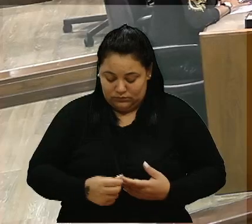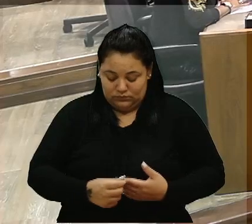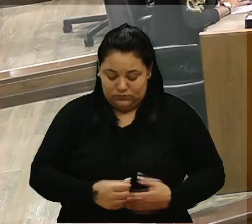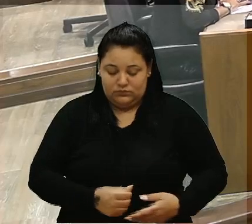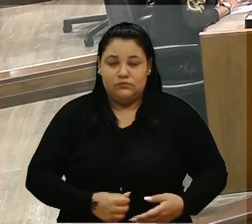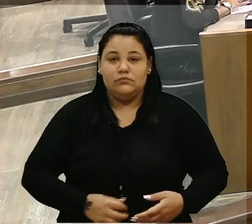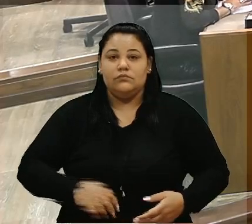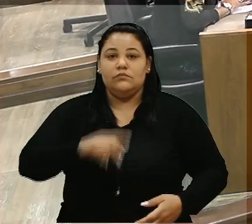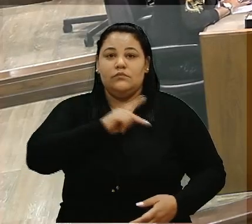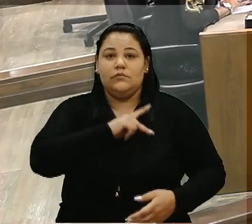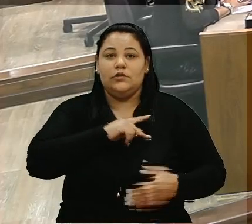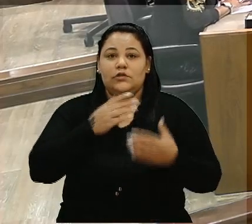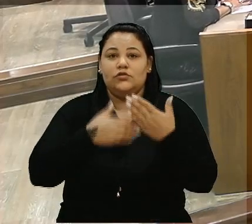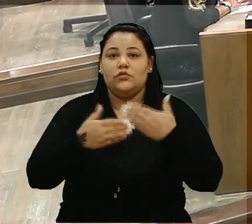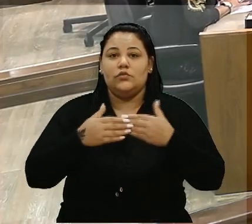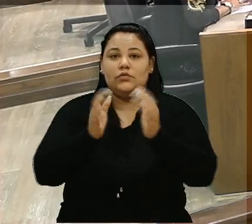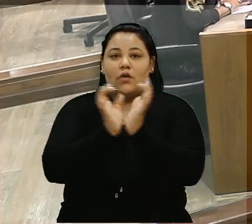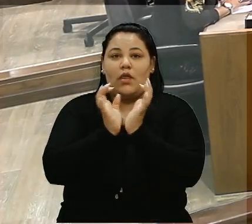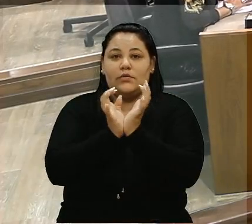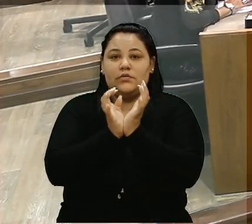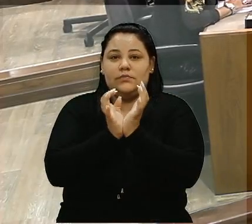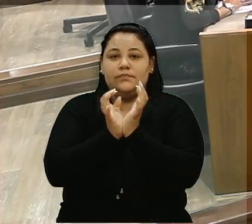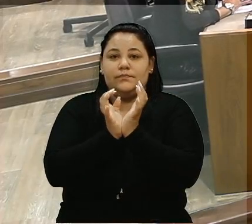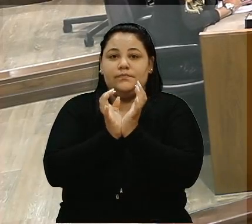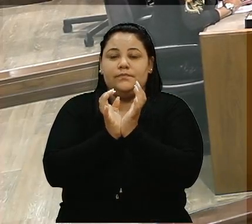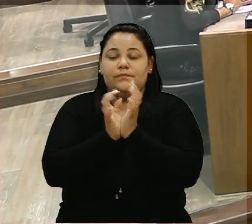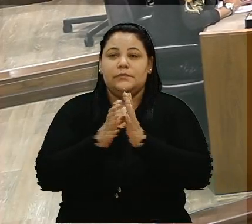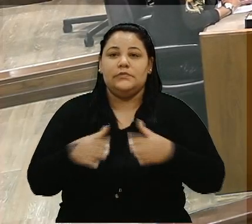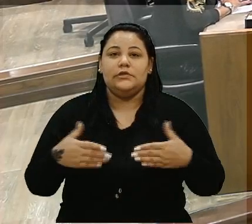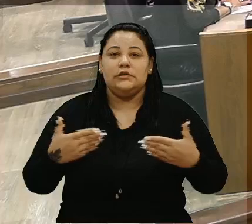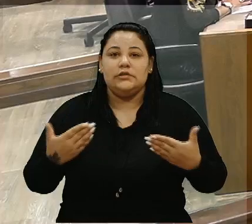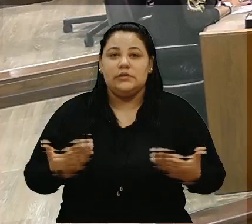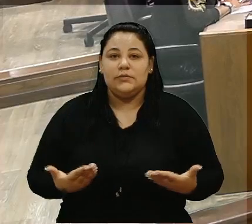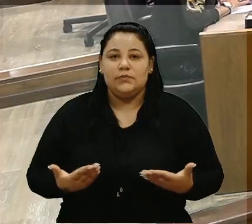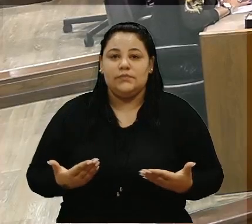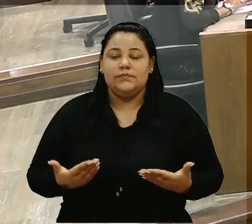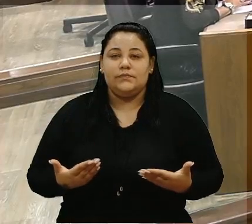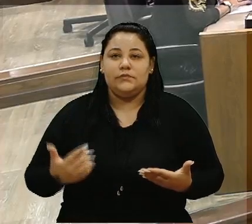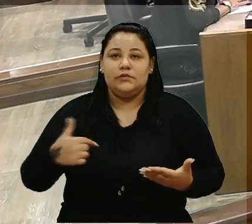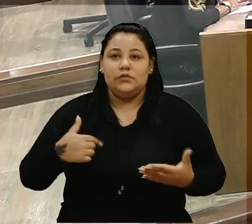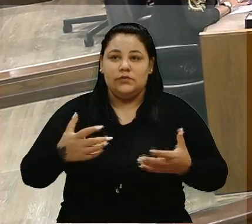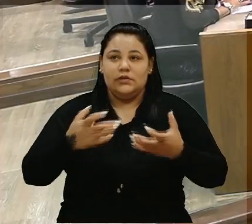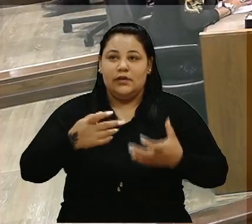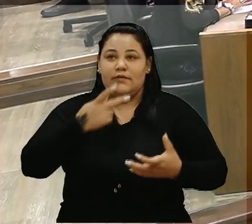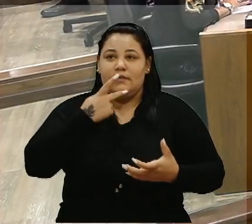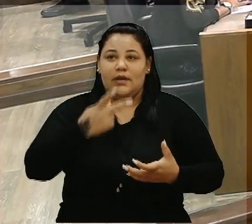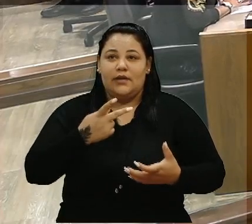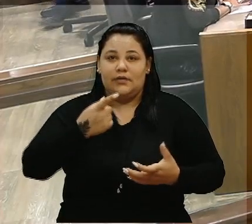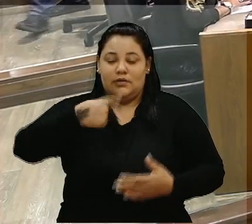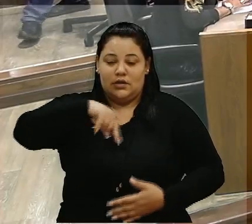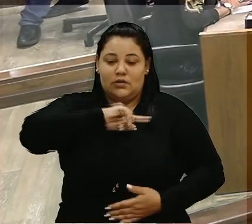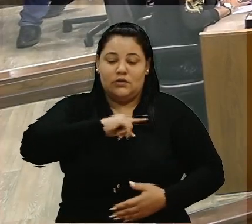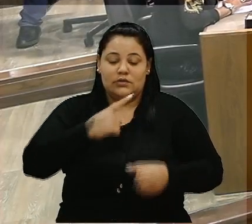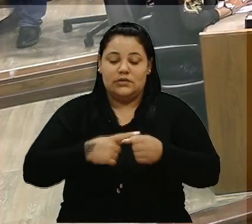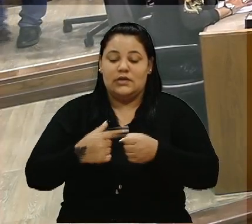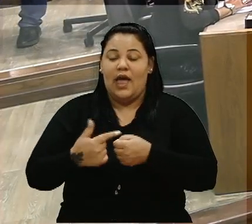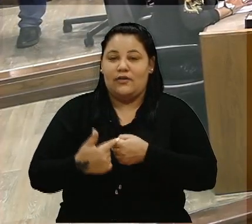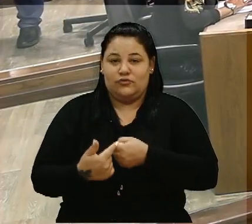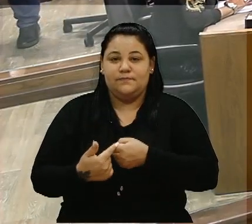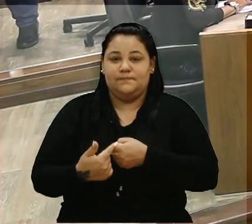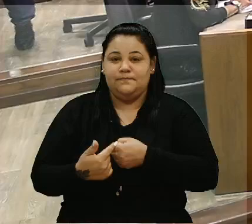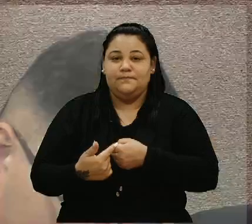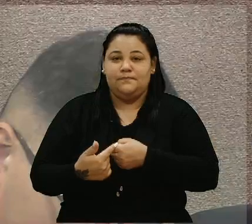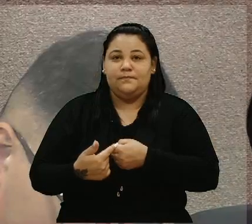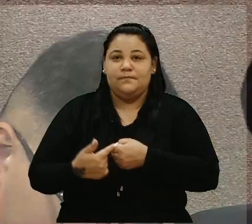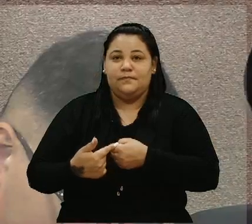Senhor presidente, nobres colegas, então aqui eu gostaria de falar que a nossa cidade, ela deve